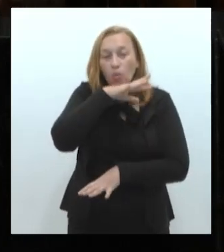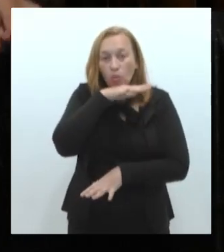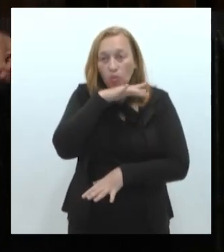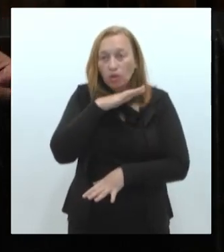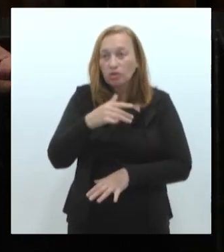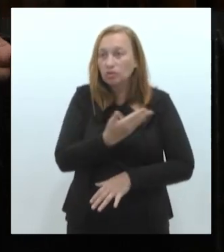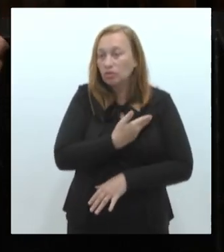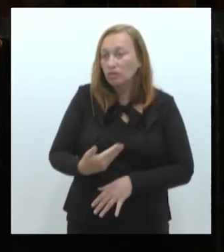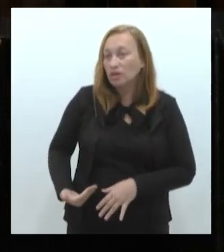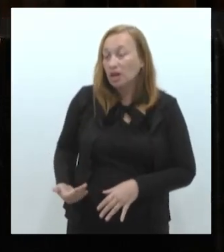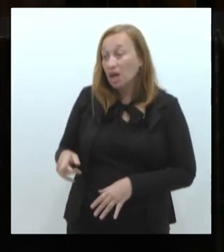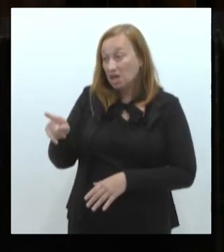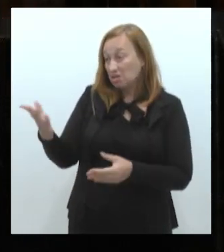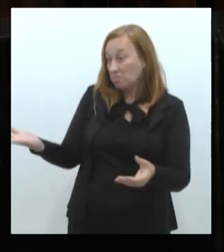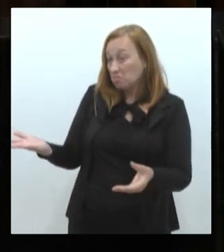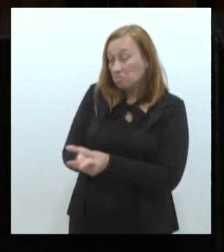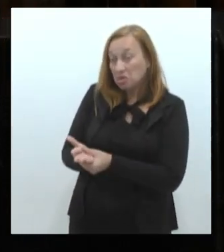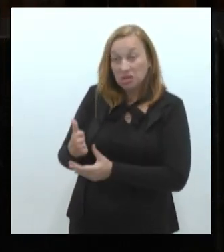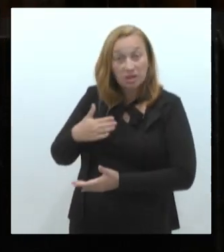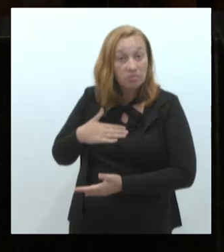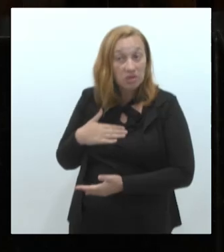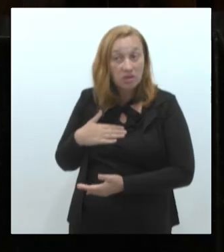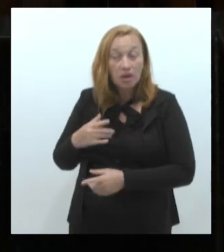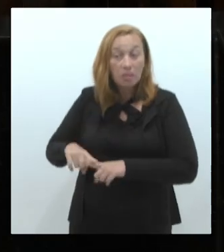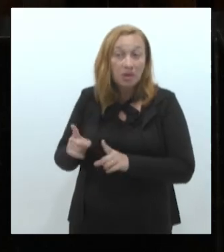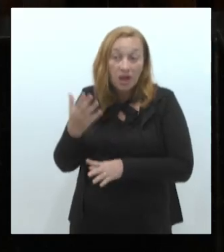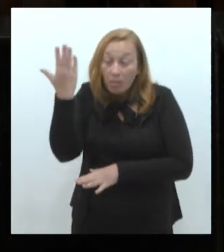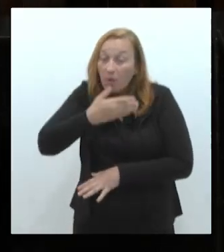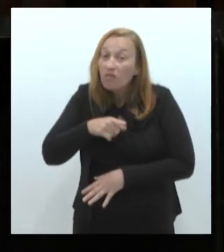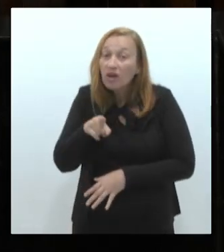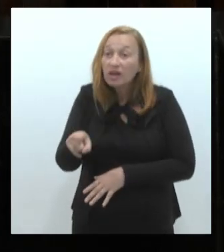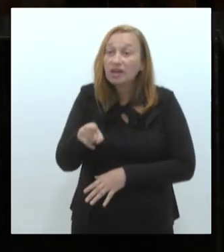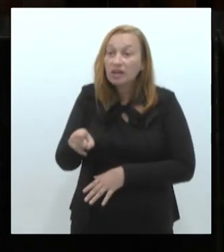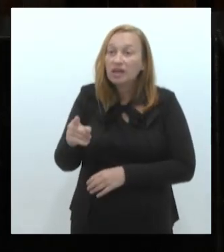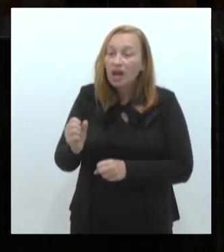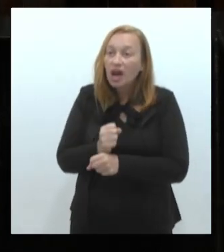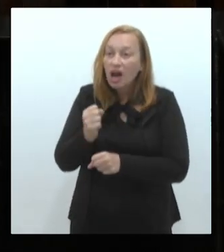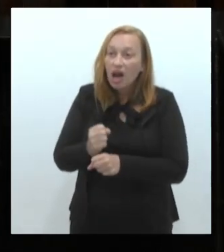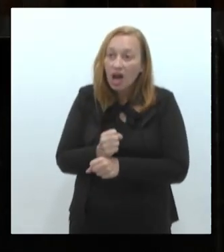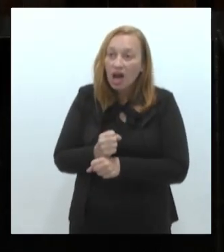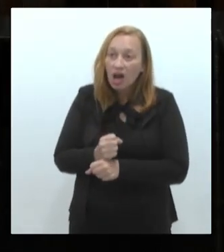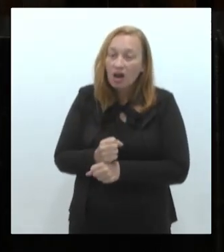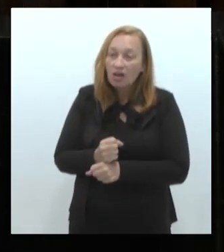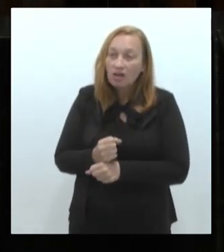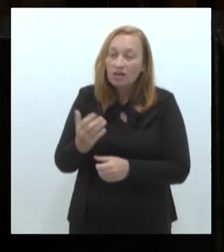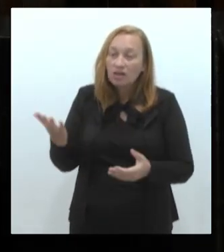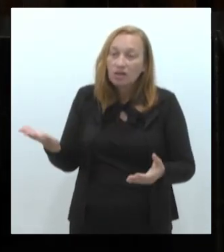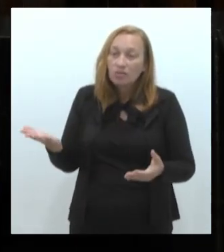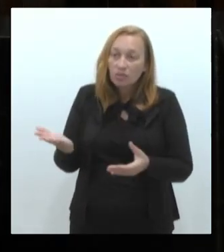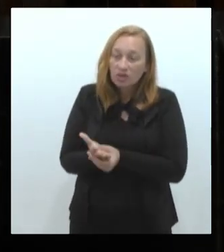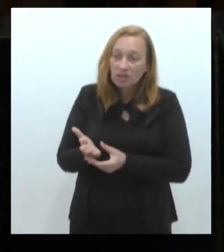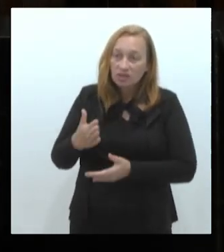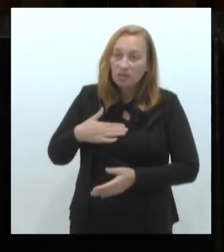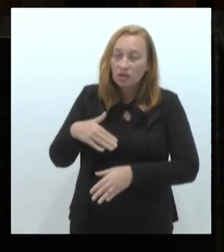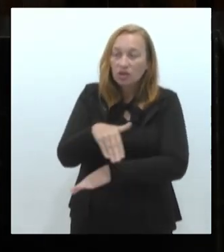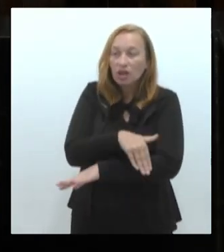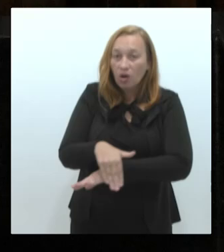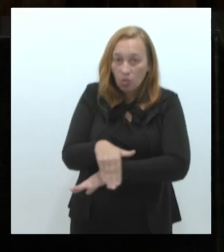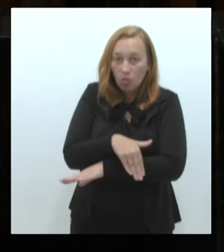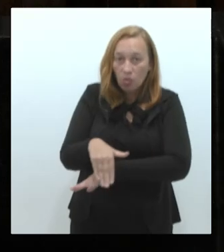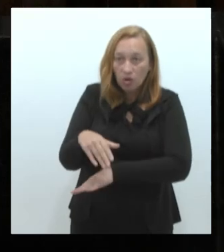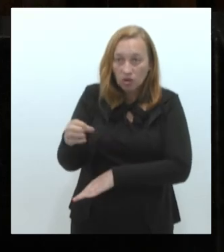me processando por isso. Mas aí, está aí a prova. A obra que me rendeu um processo lá na Rua Nova, que faz parte de um conjunto de obras